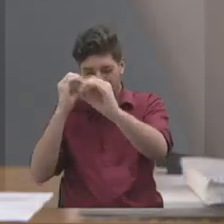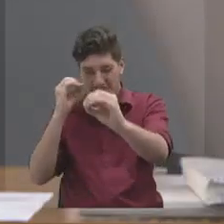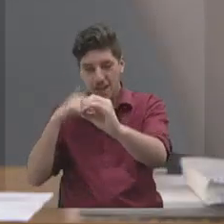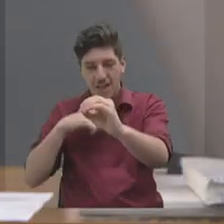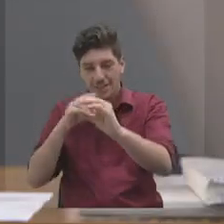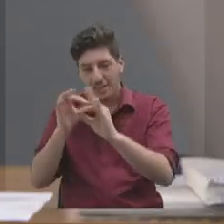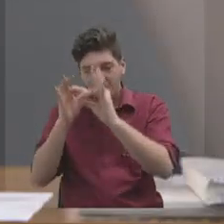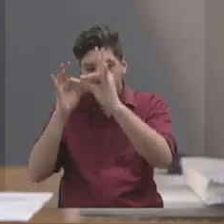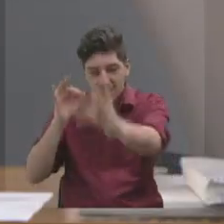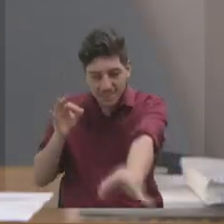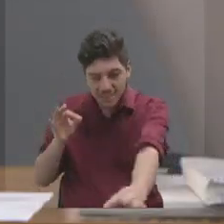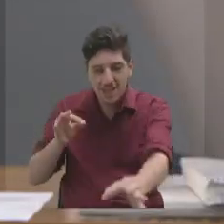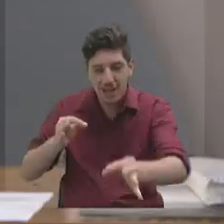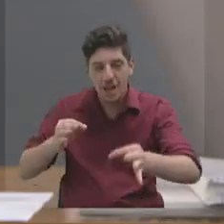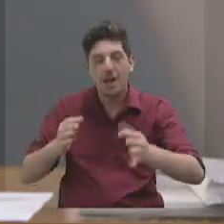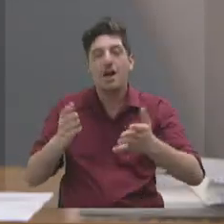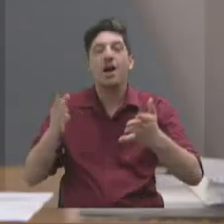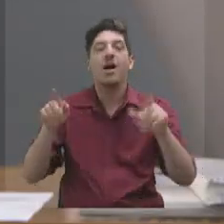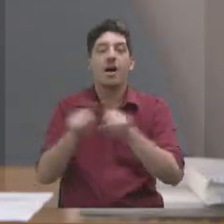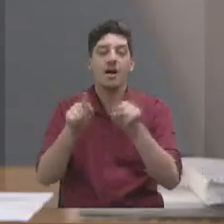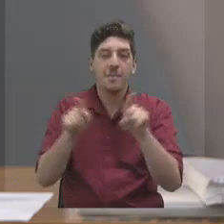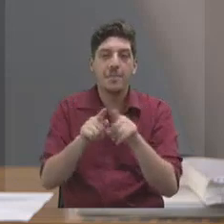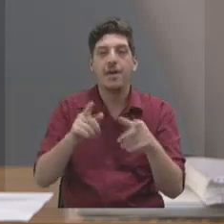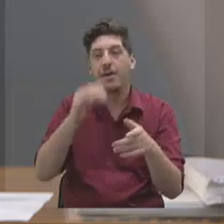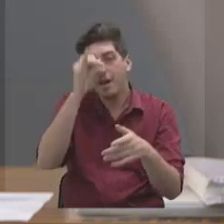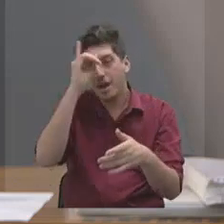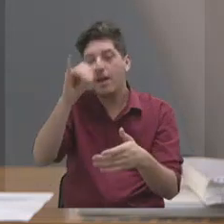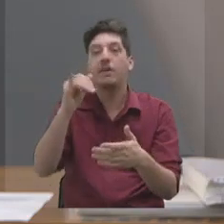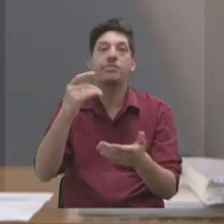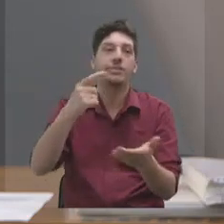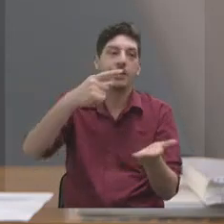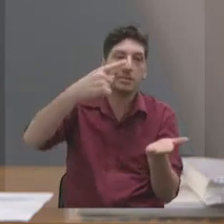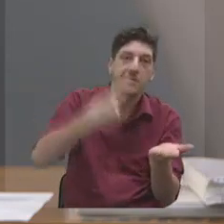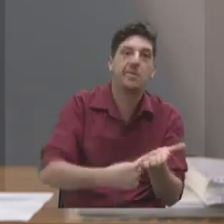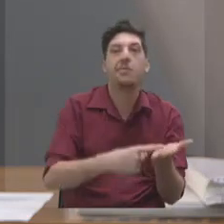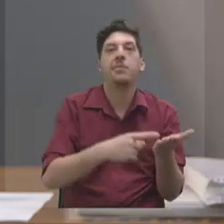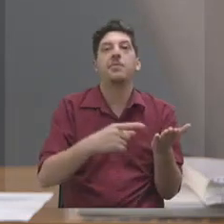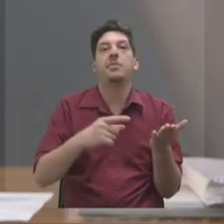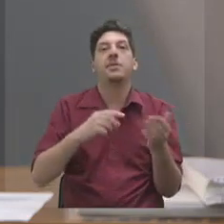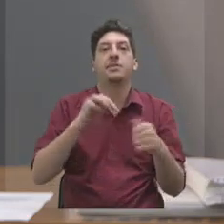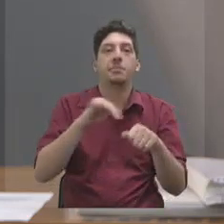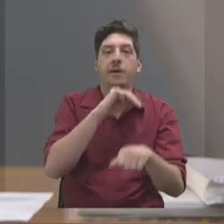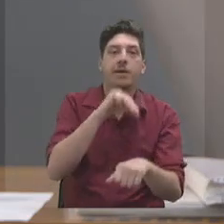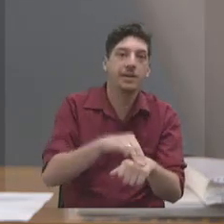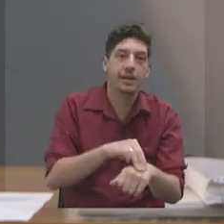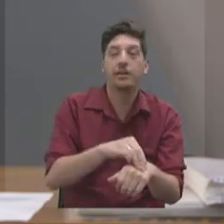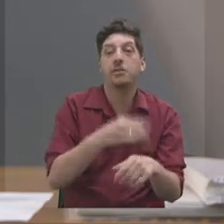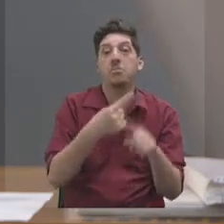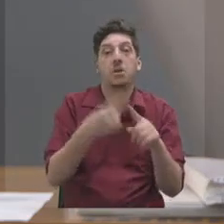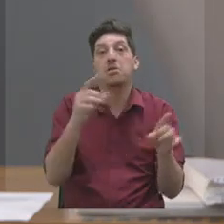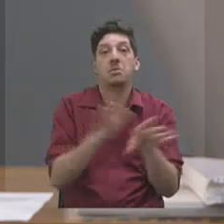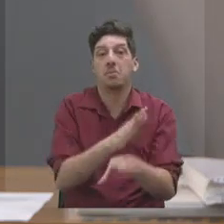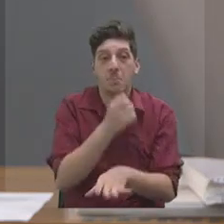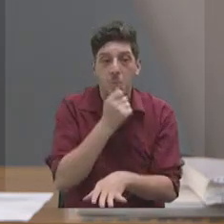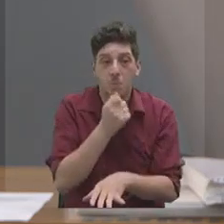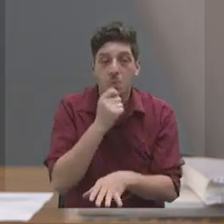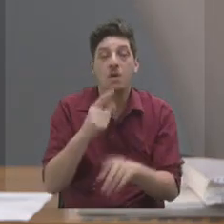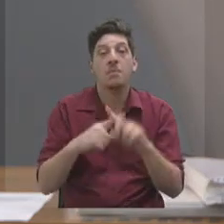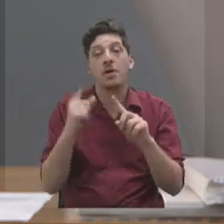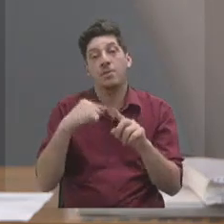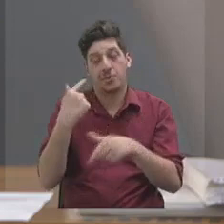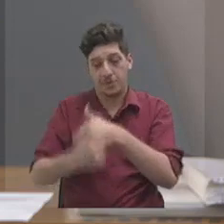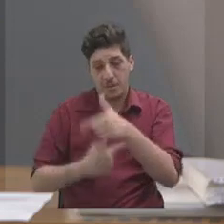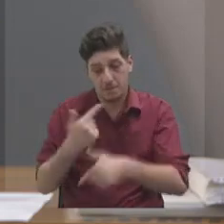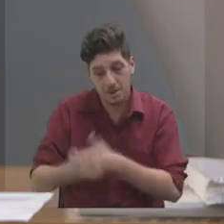pelo lado do Estado também é não assumir compromissos decorrentes do acordo de Mariana uma vez que eu acordo não tá firmado né mas a gente também tem atuado né